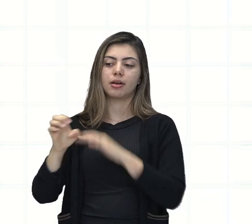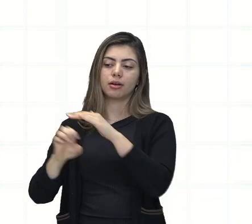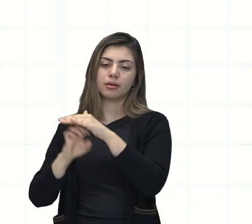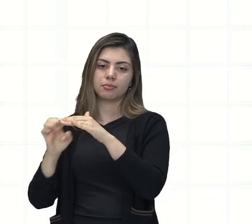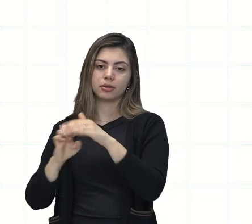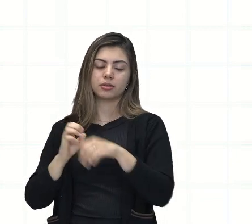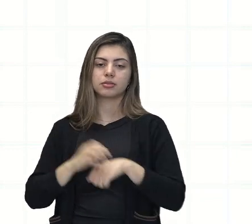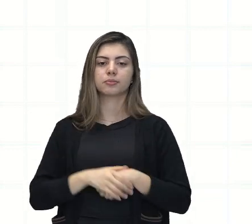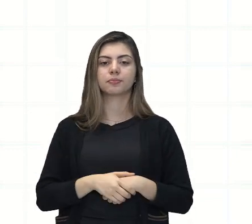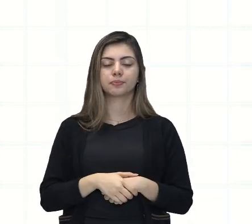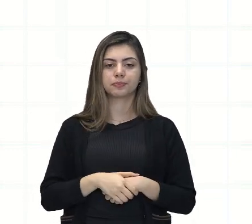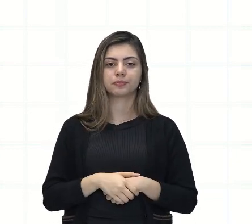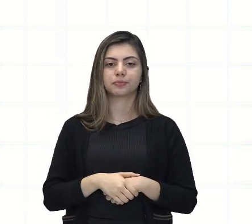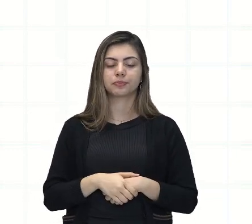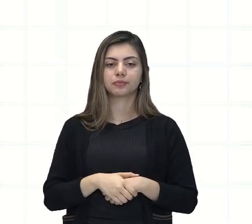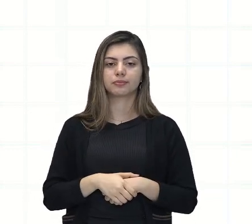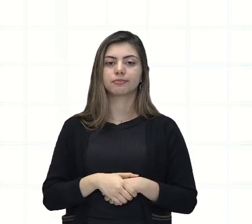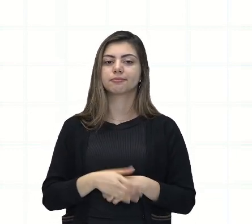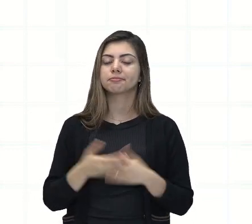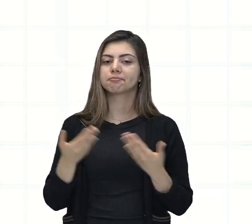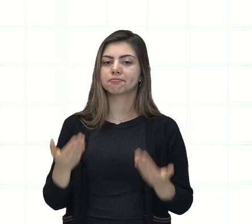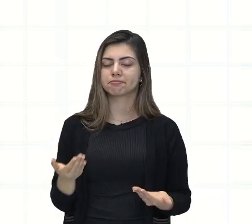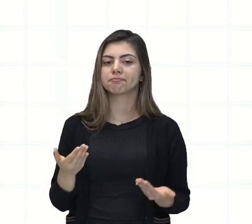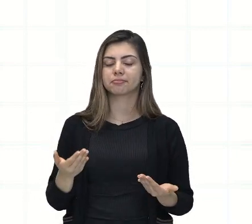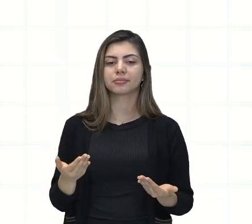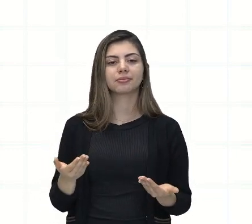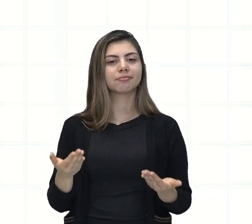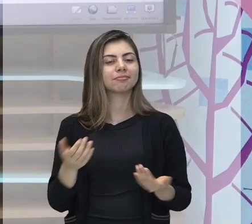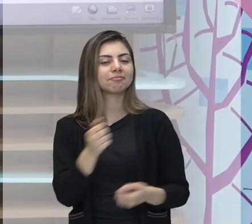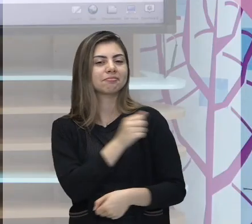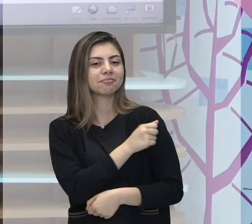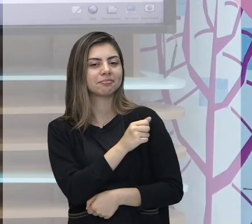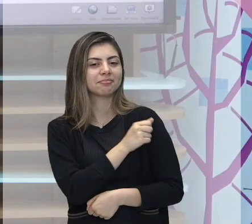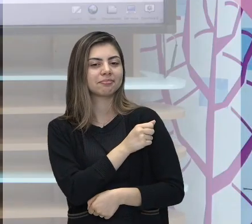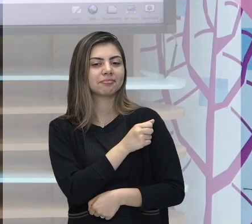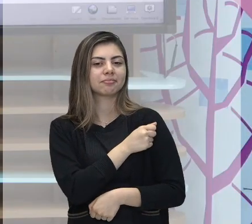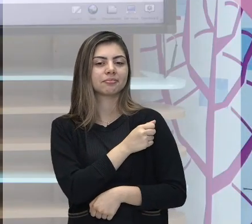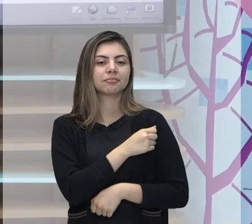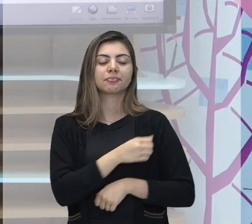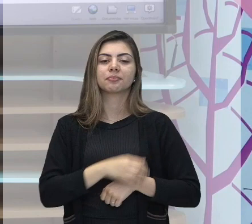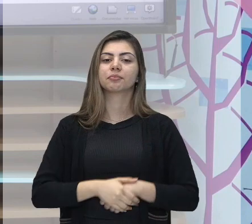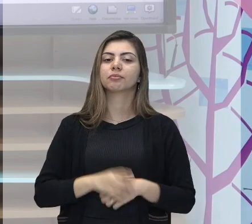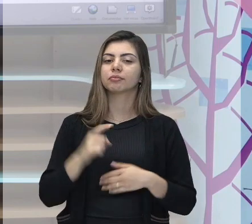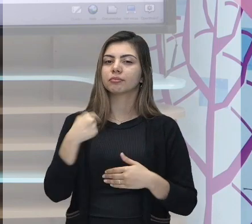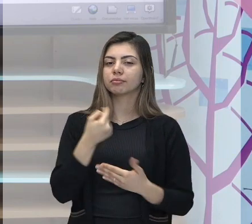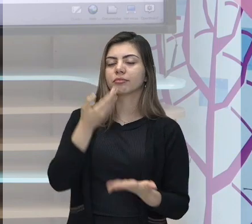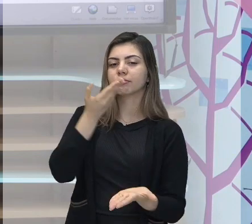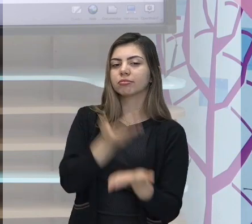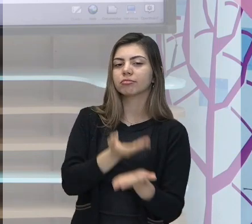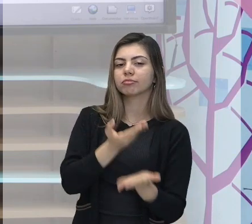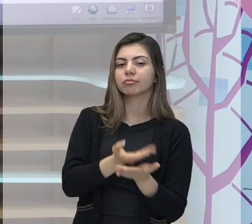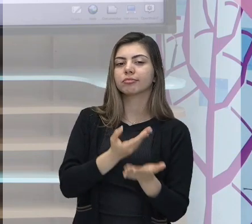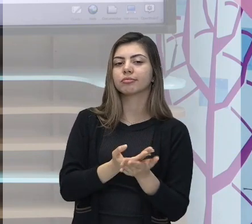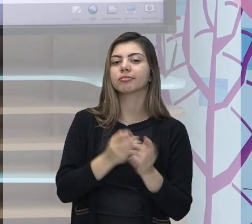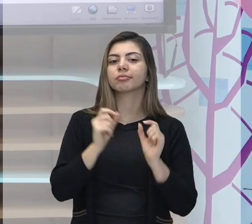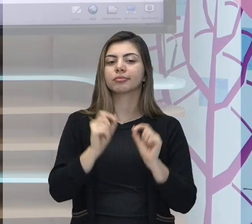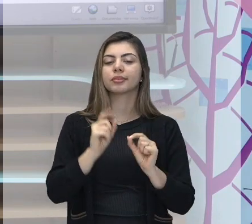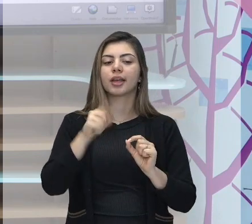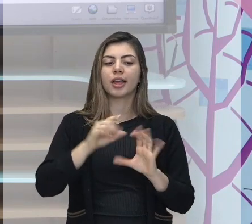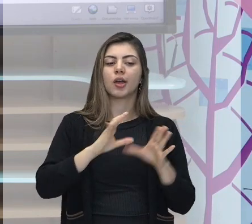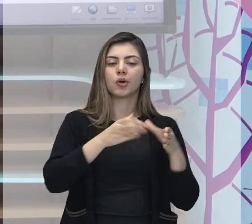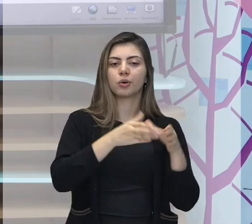empresa. Pois bem, turmas, vimos aí a nossa